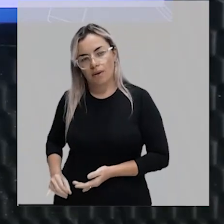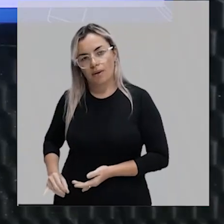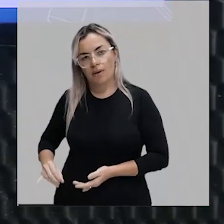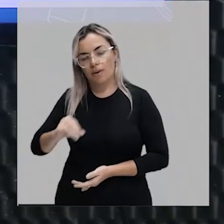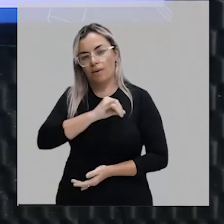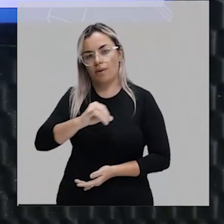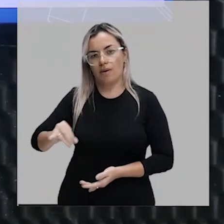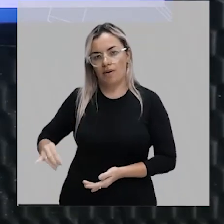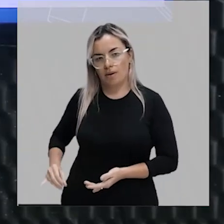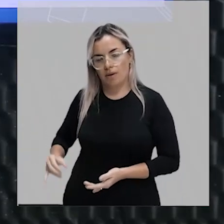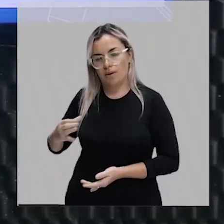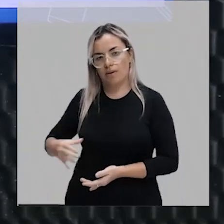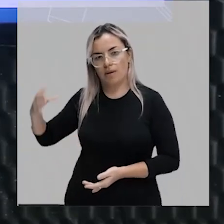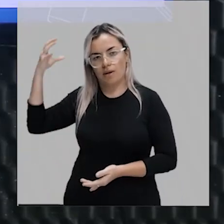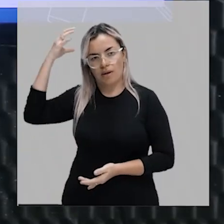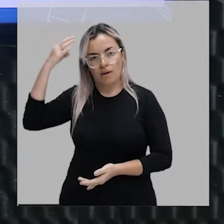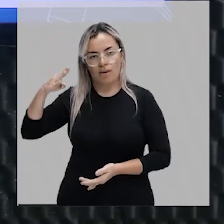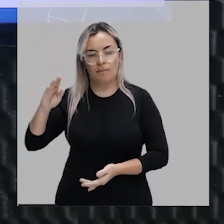imperador Hammurabi,